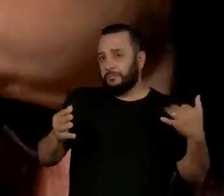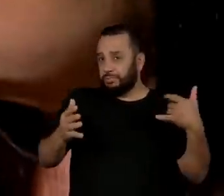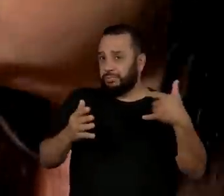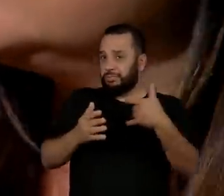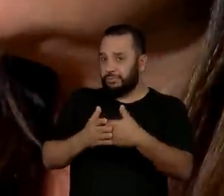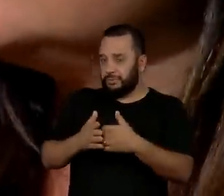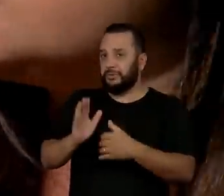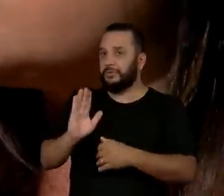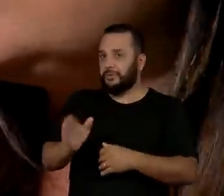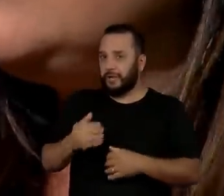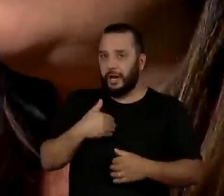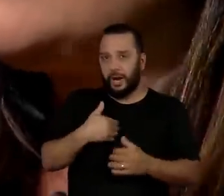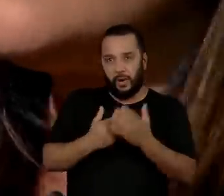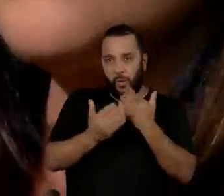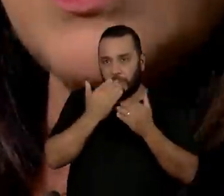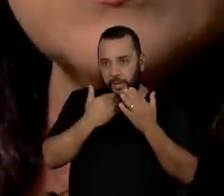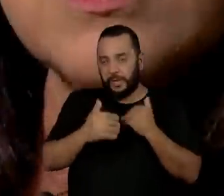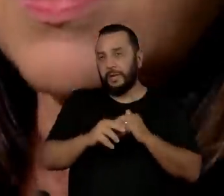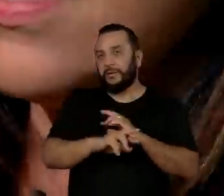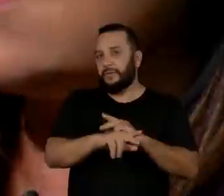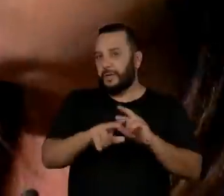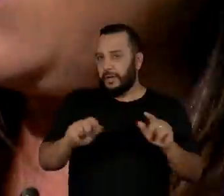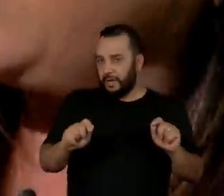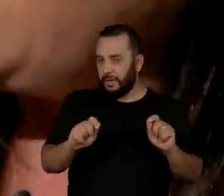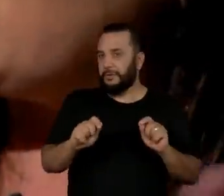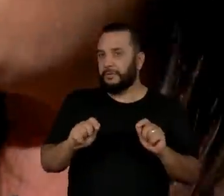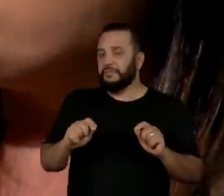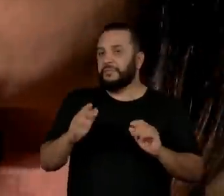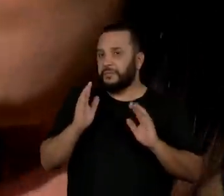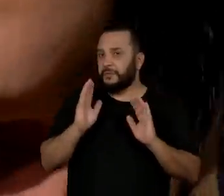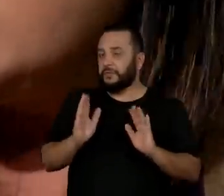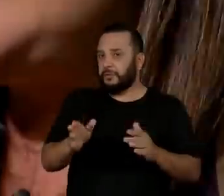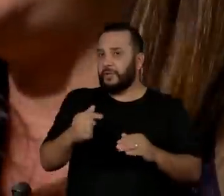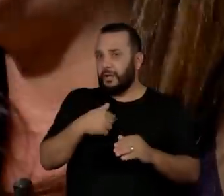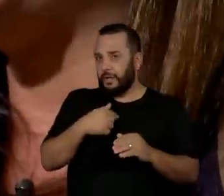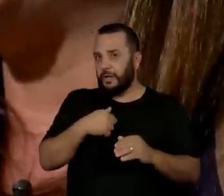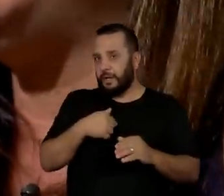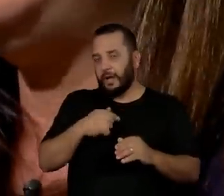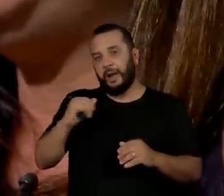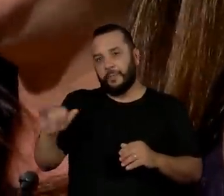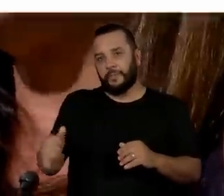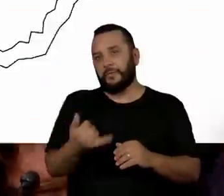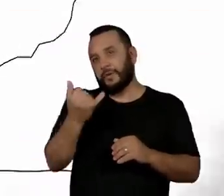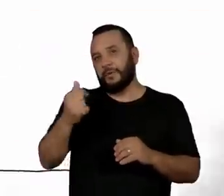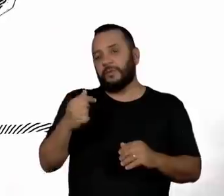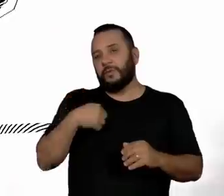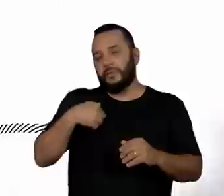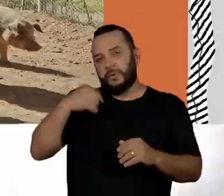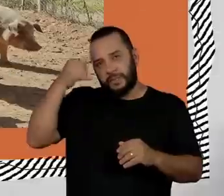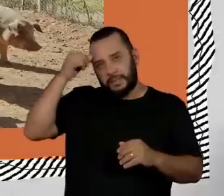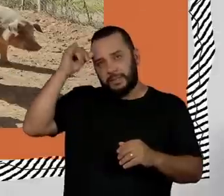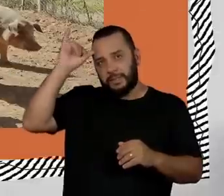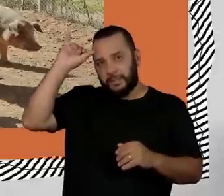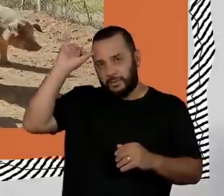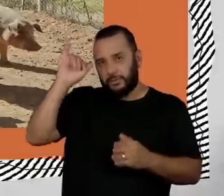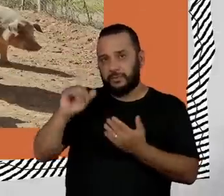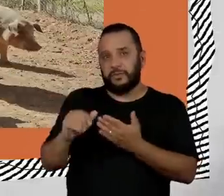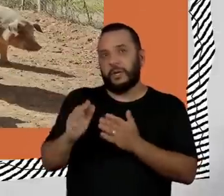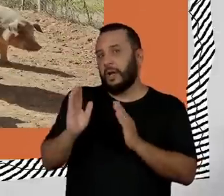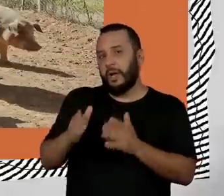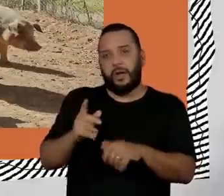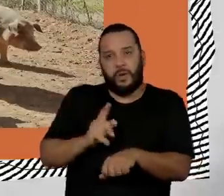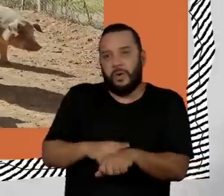já comeram bastante que já se deliciaram pelo sítio e que já tá na sua hora